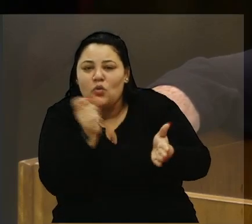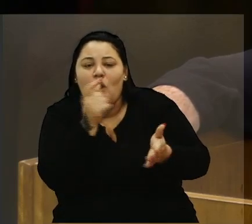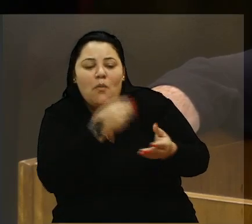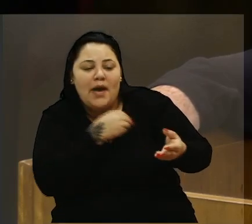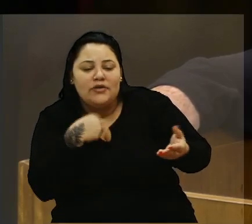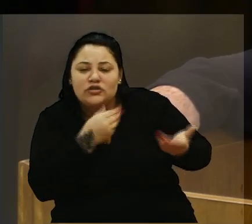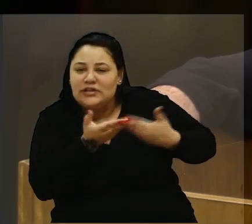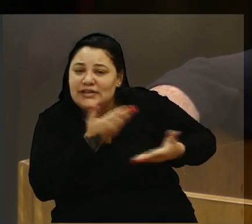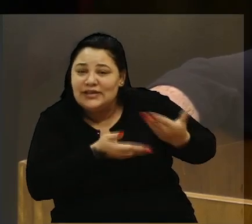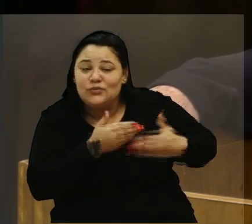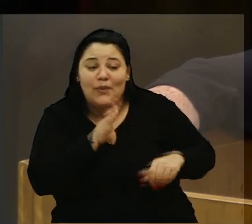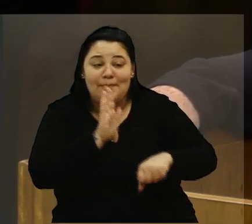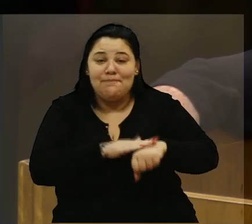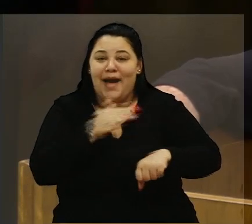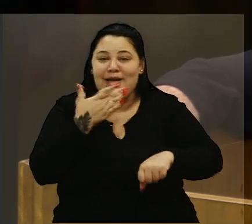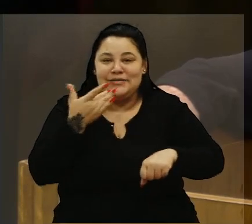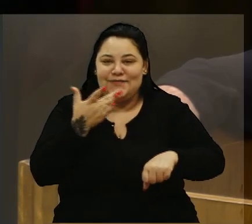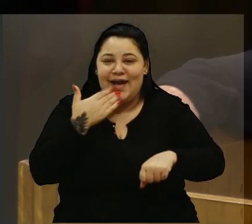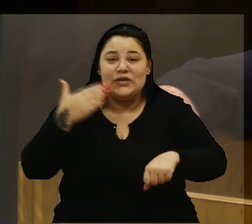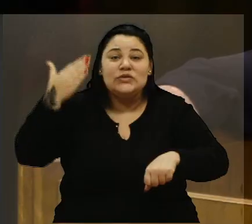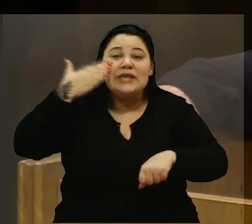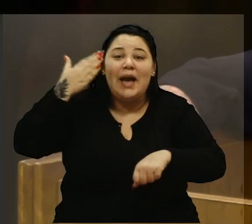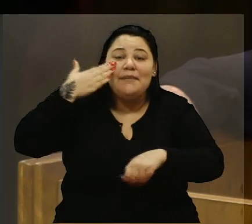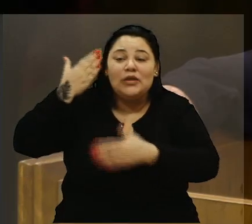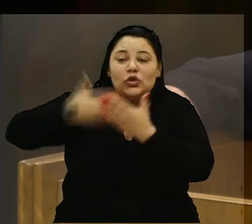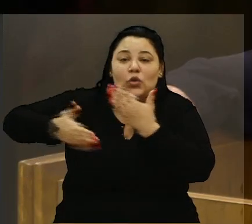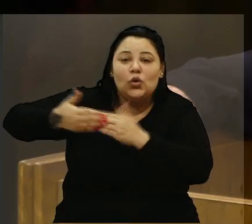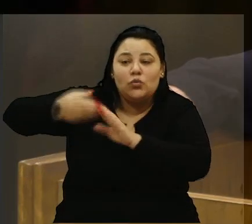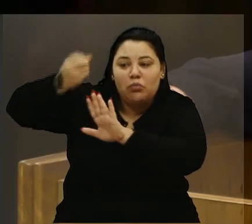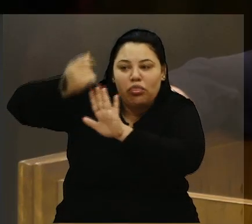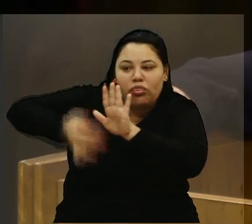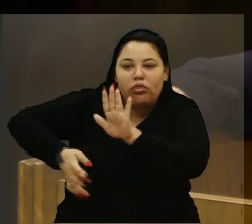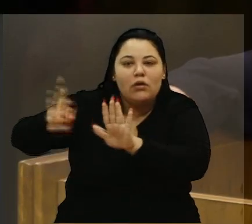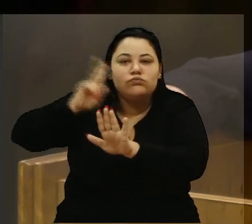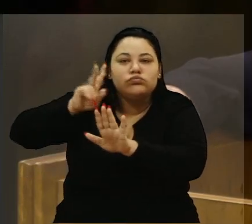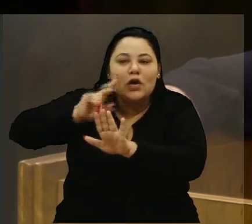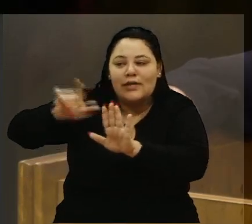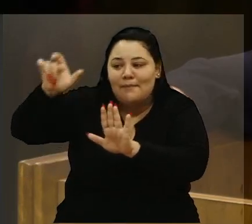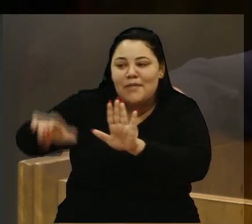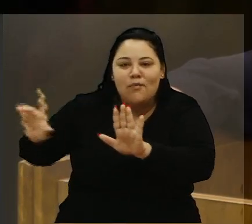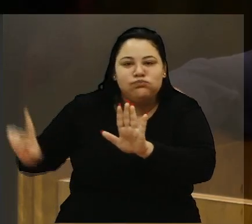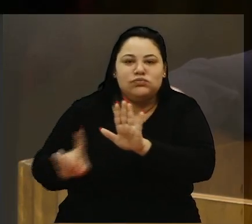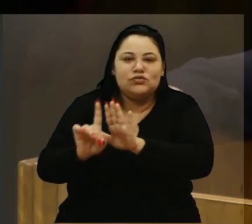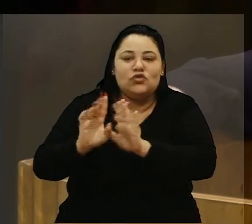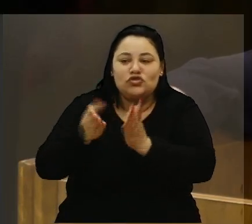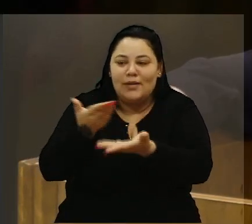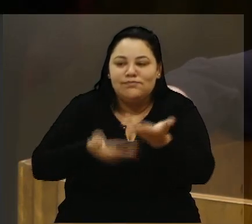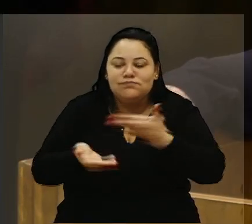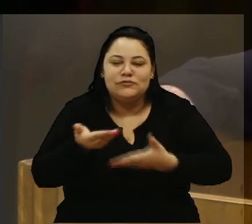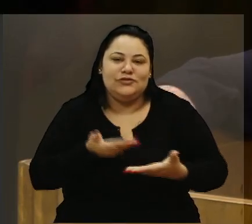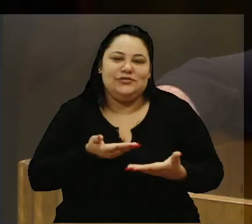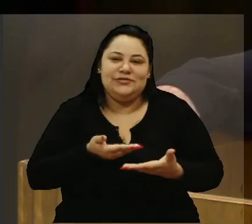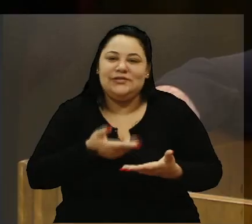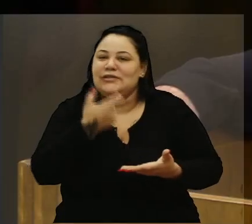isso facilita muito a possibilidade de ser contra o retrabalho.